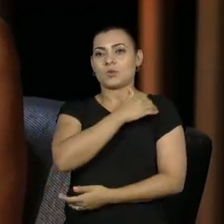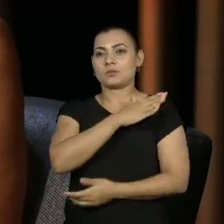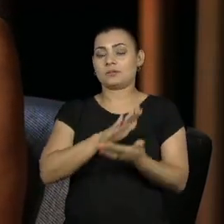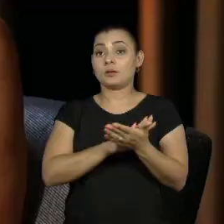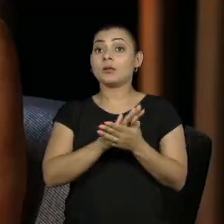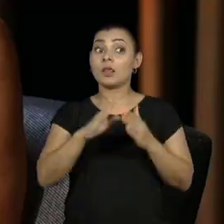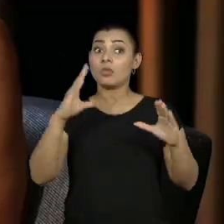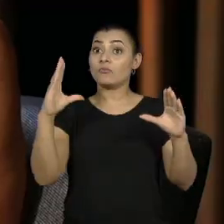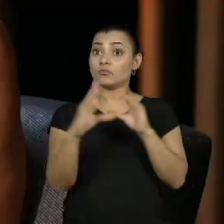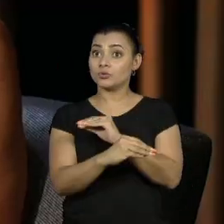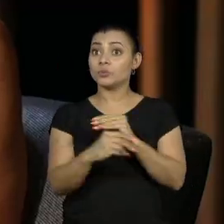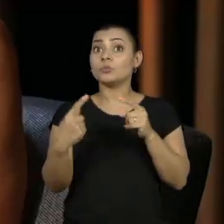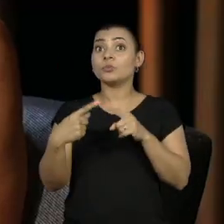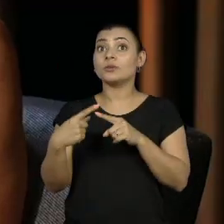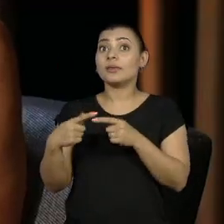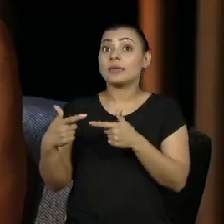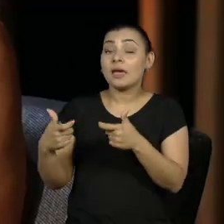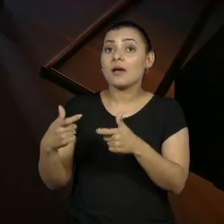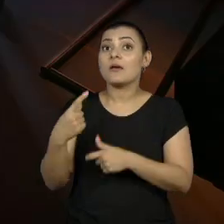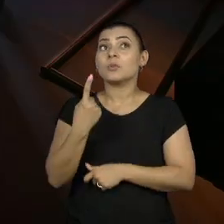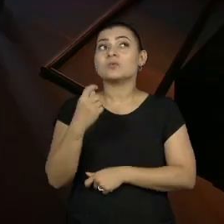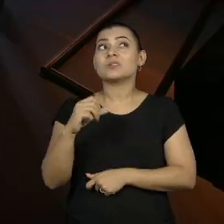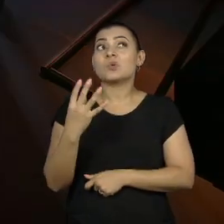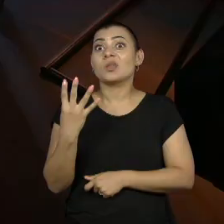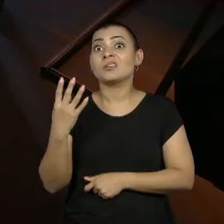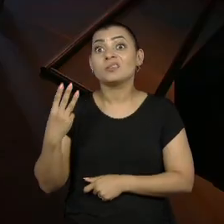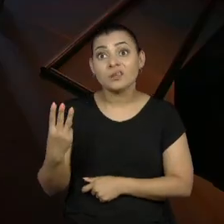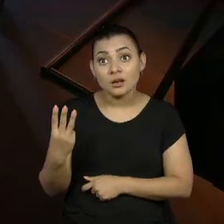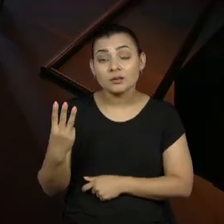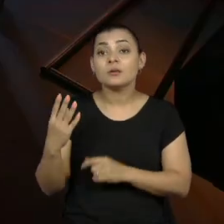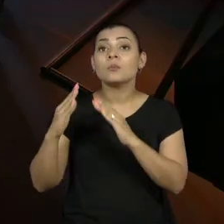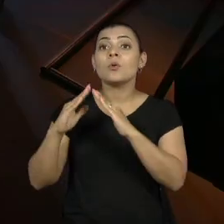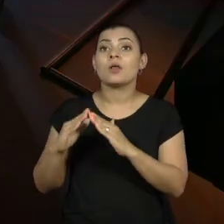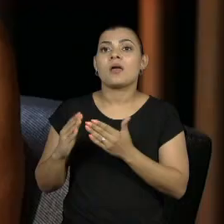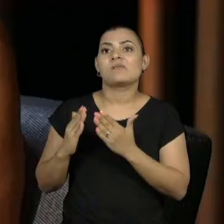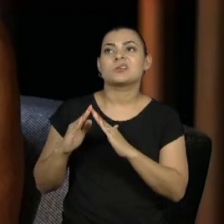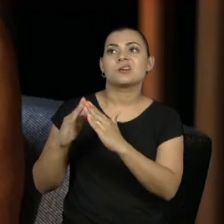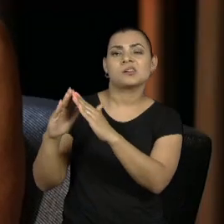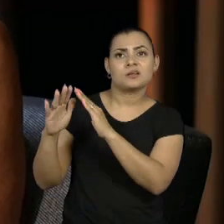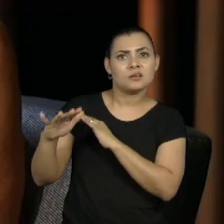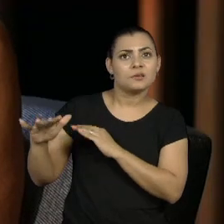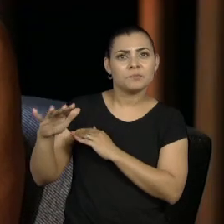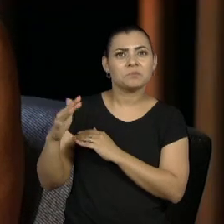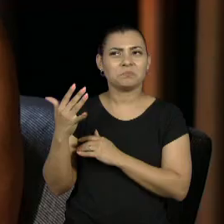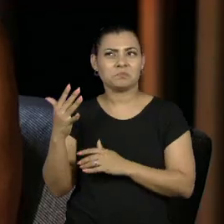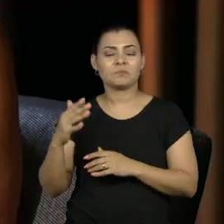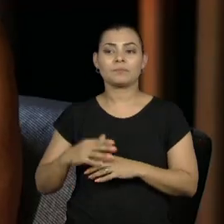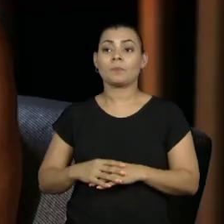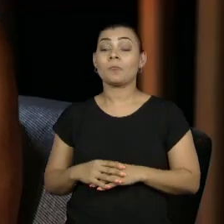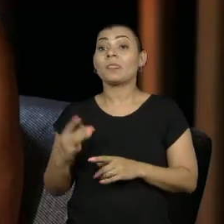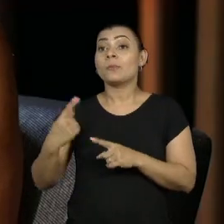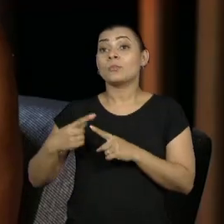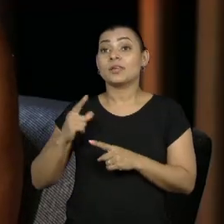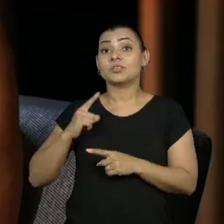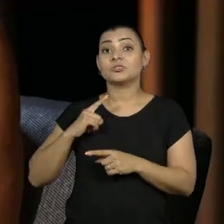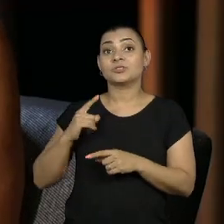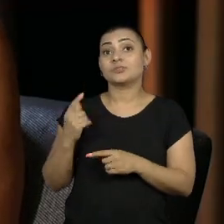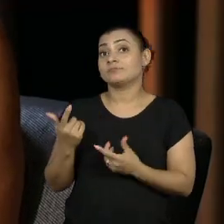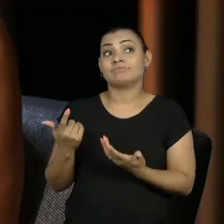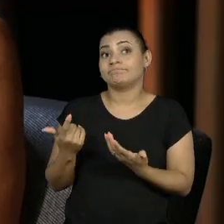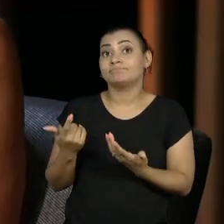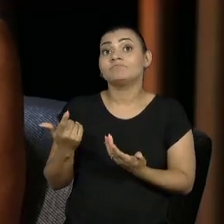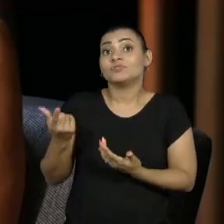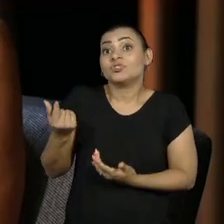já com a guerra dado em 43 eles moravam em Luxemburgo naquela altura porque tinham recursos